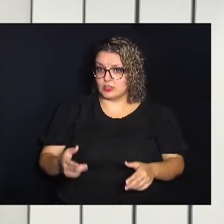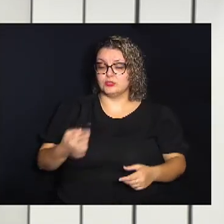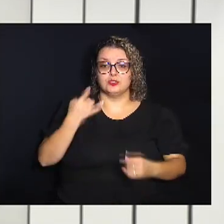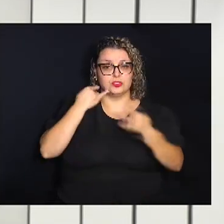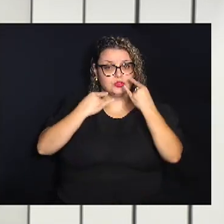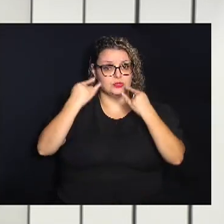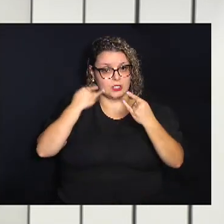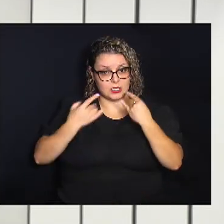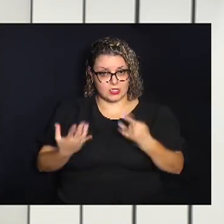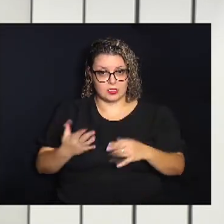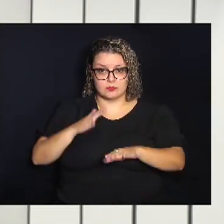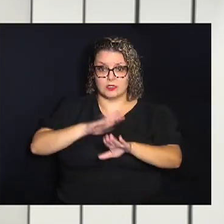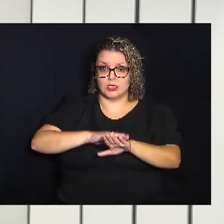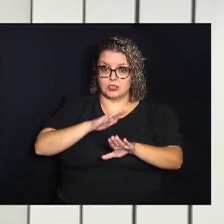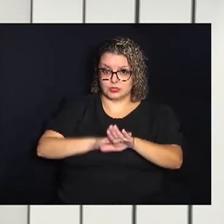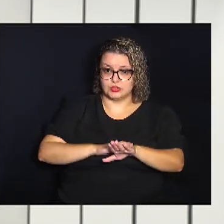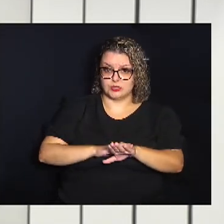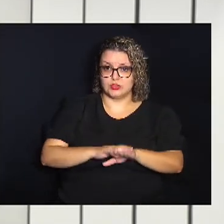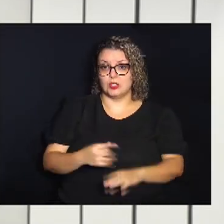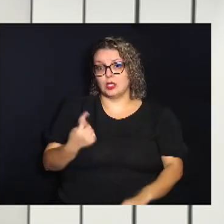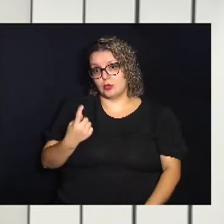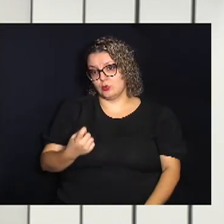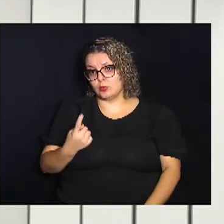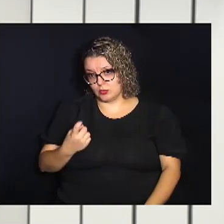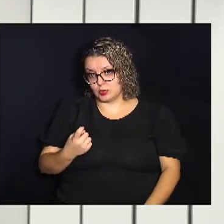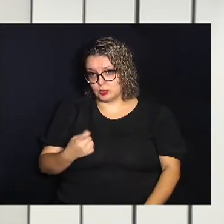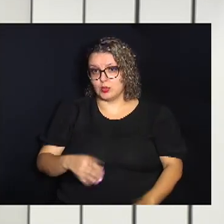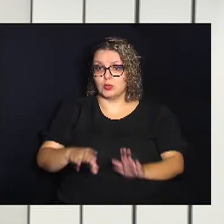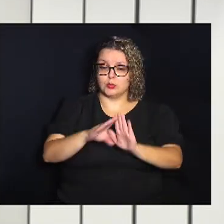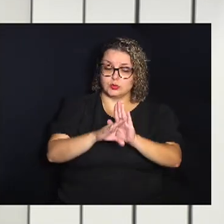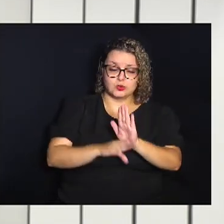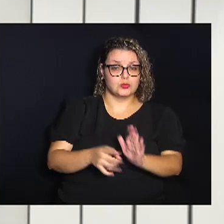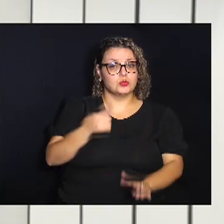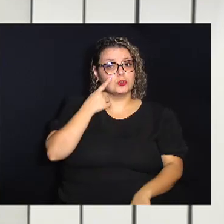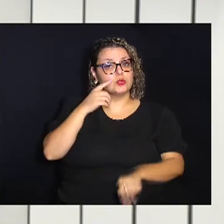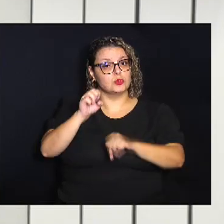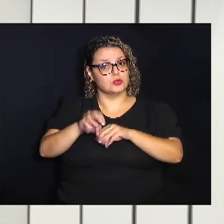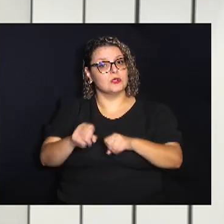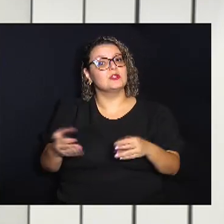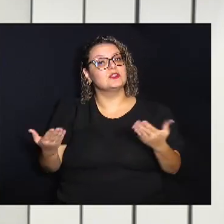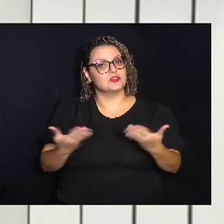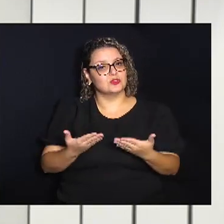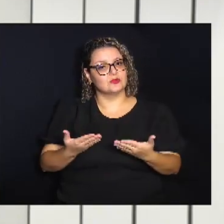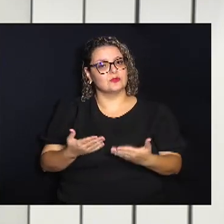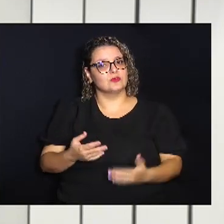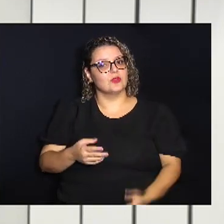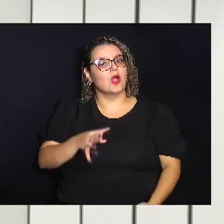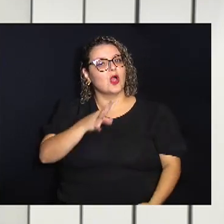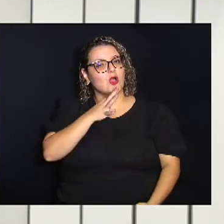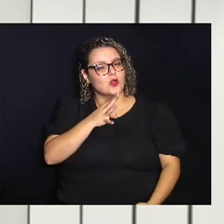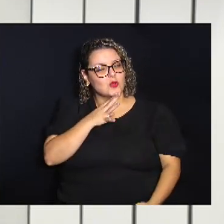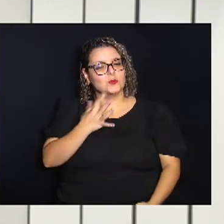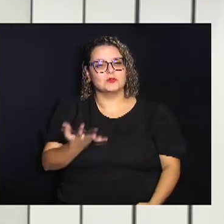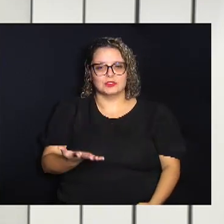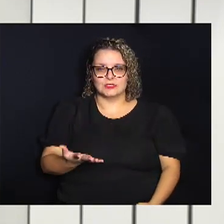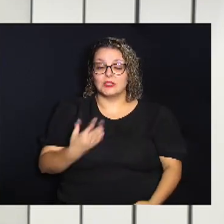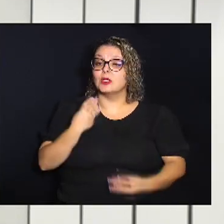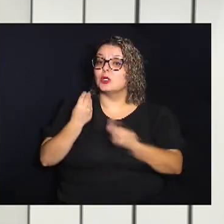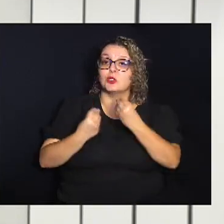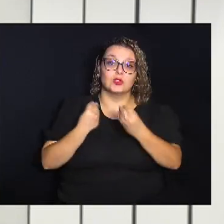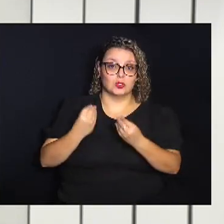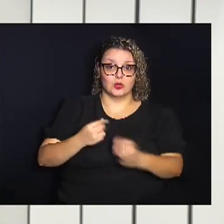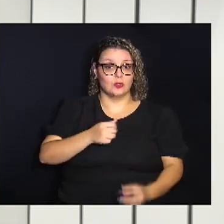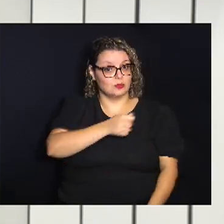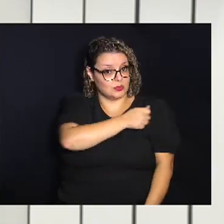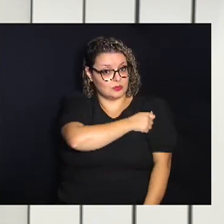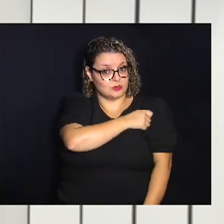interesses e atividades que são únicas. No quadro De Olho da Educação de hoje, vocês vão conhecer como estudantes